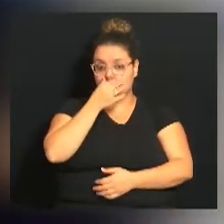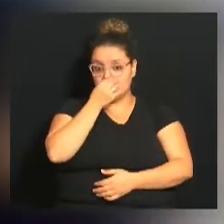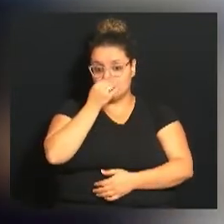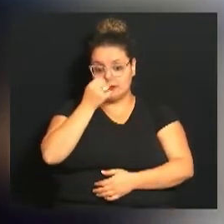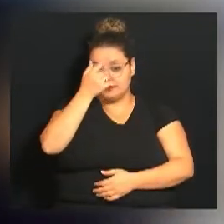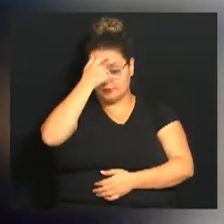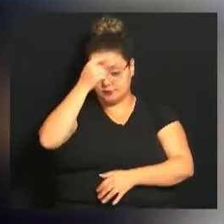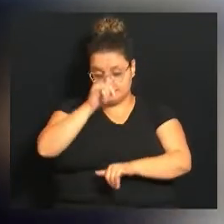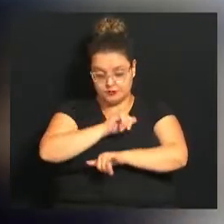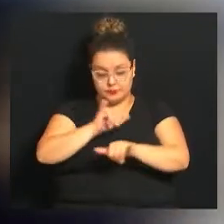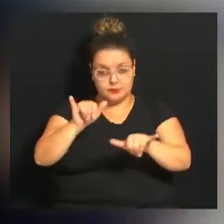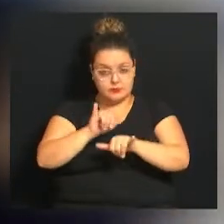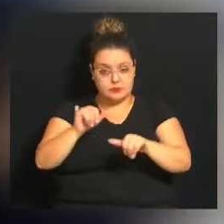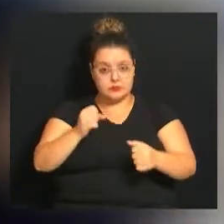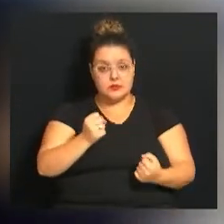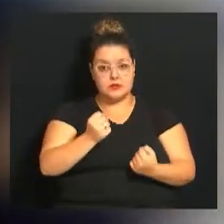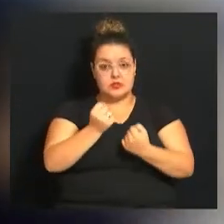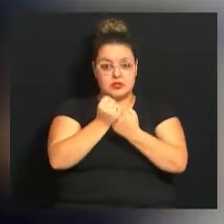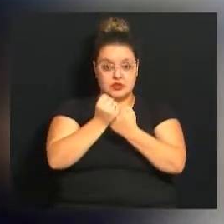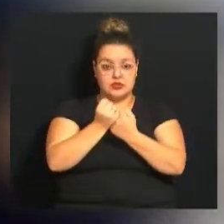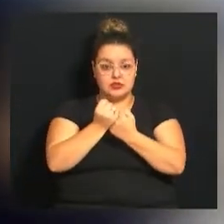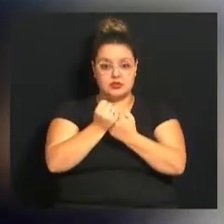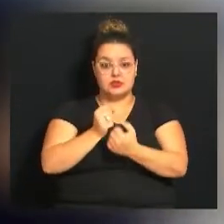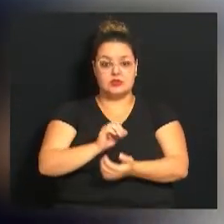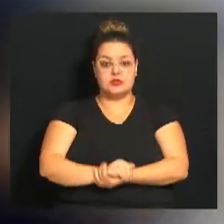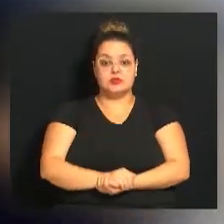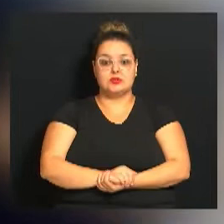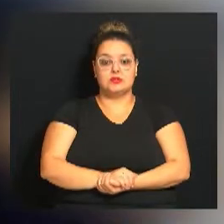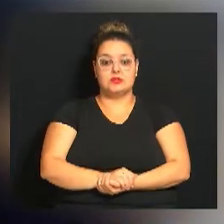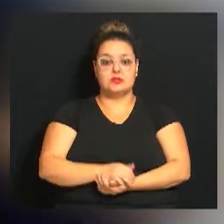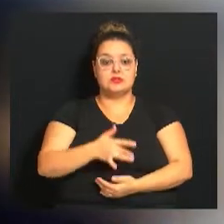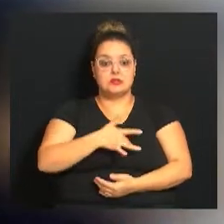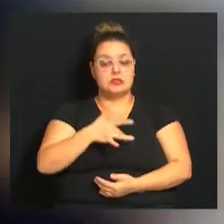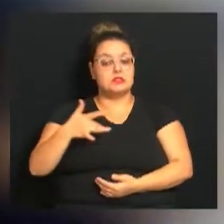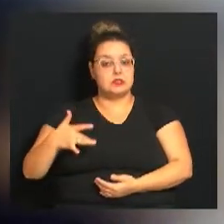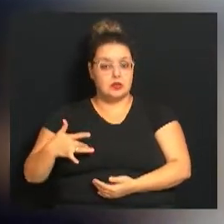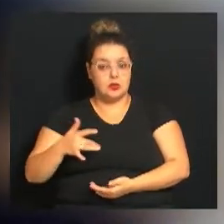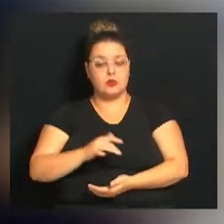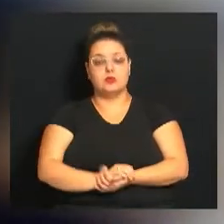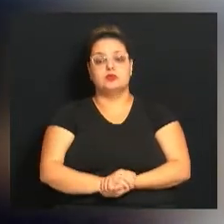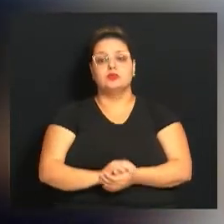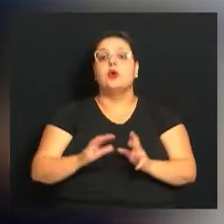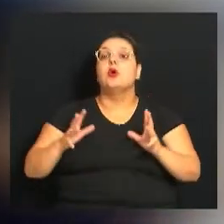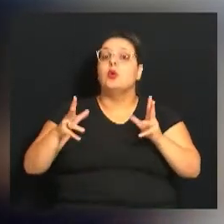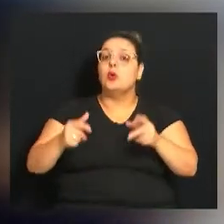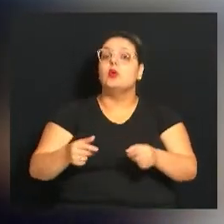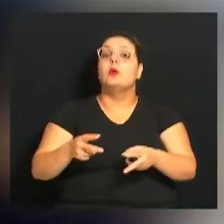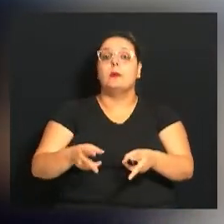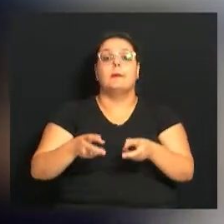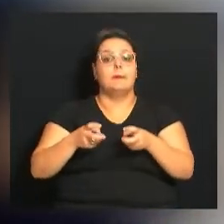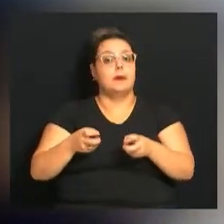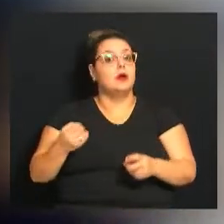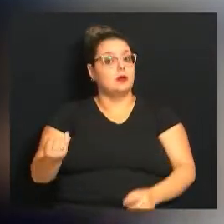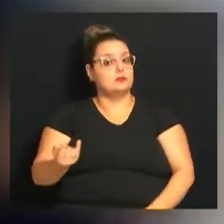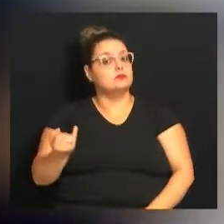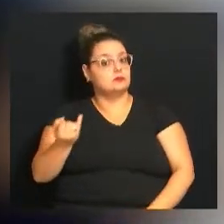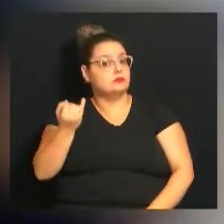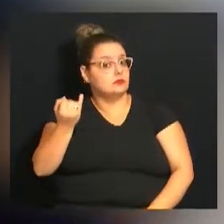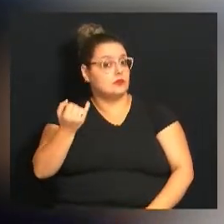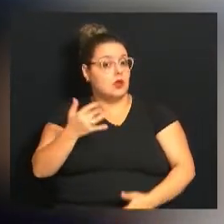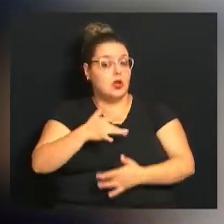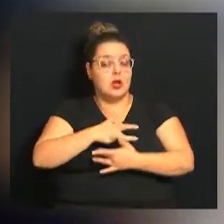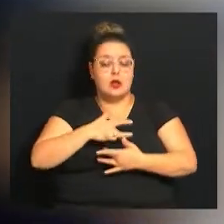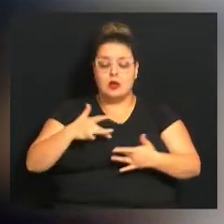conscientização, de apoio da área da saúde, todos percebem como é importante, é extremamente